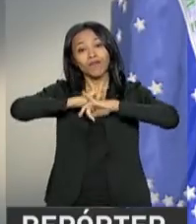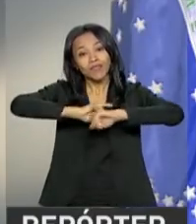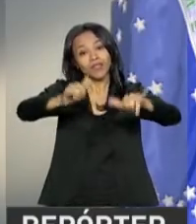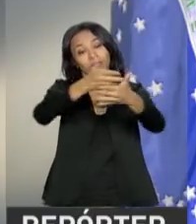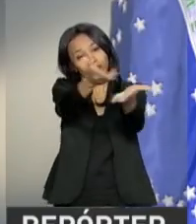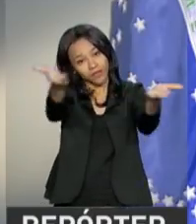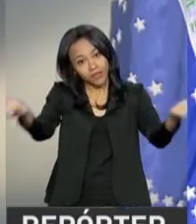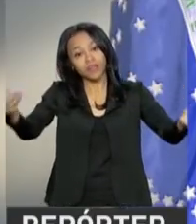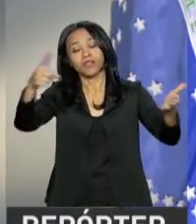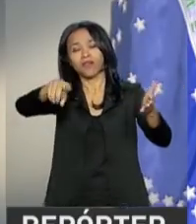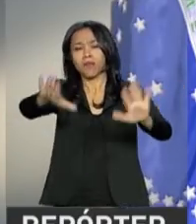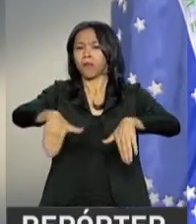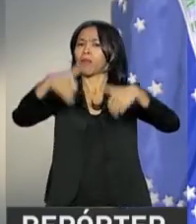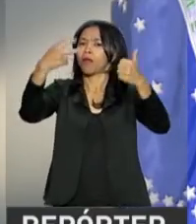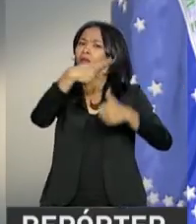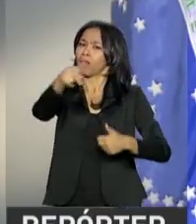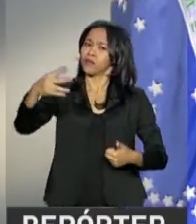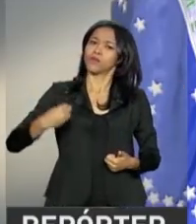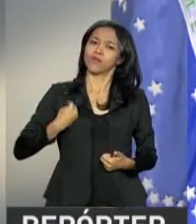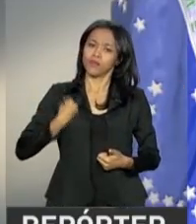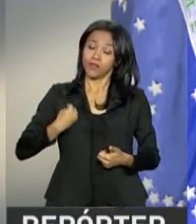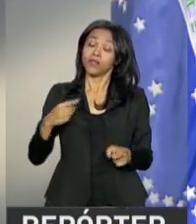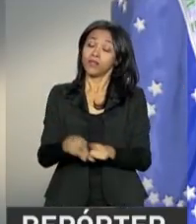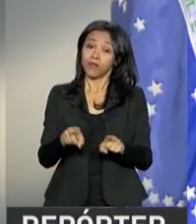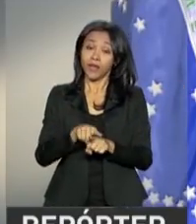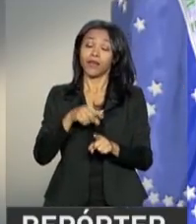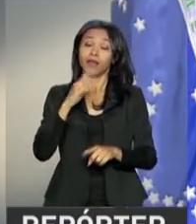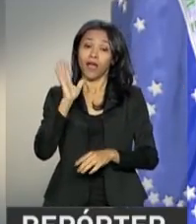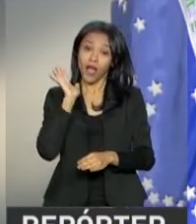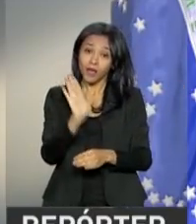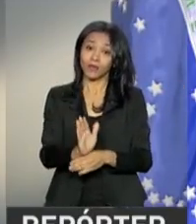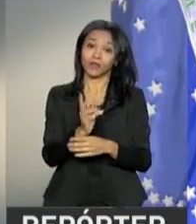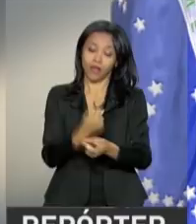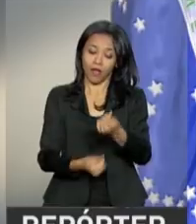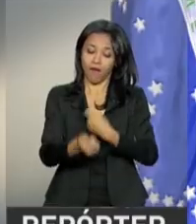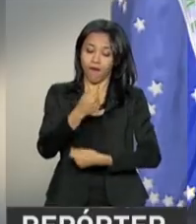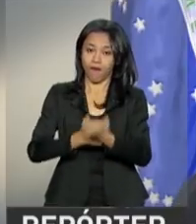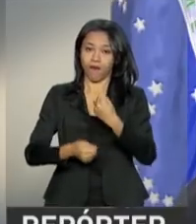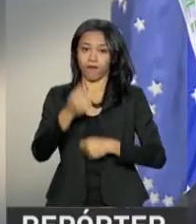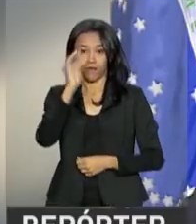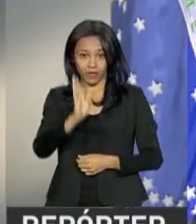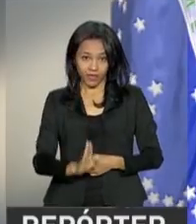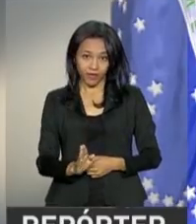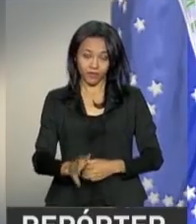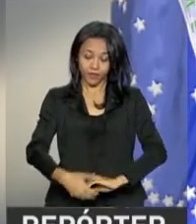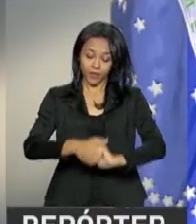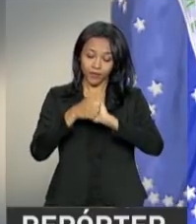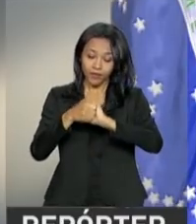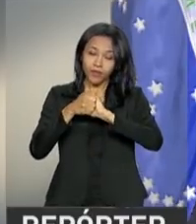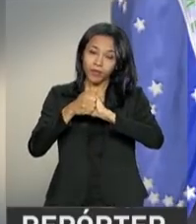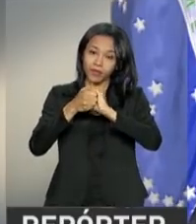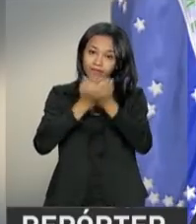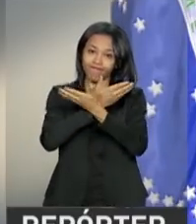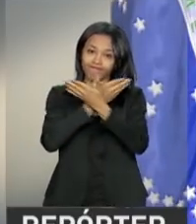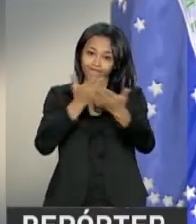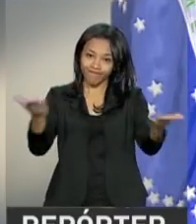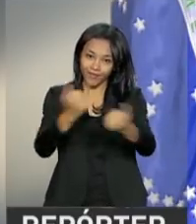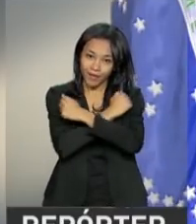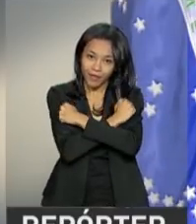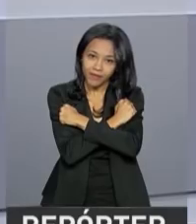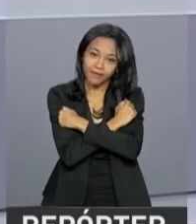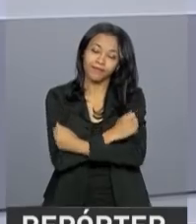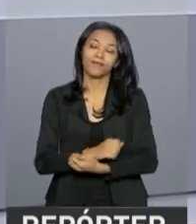sua vida e vai ajudar a melhorar ainda mais a economia do país meus cumprimentos a todos grande